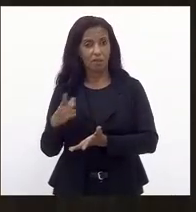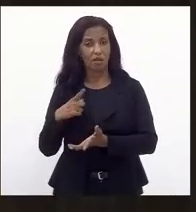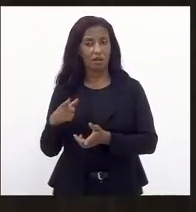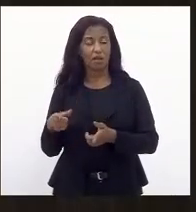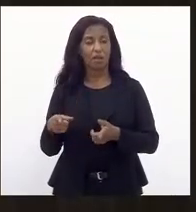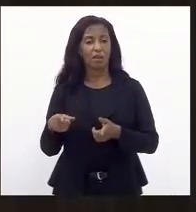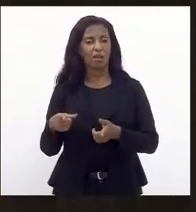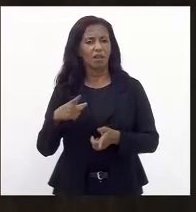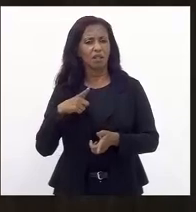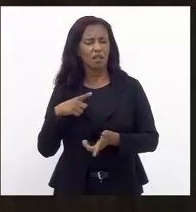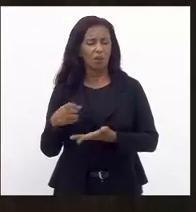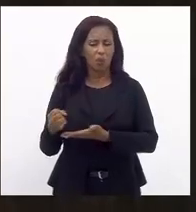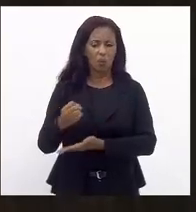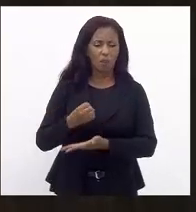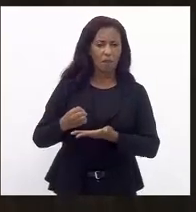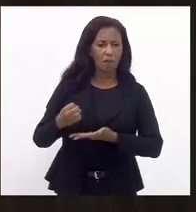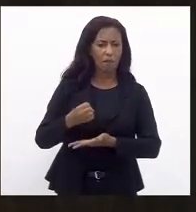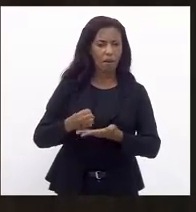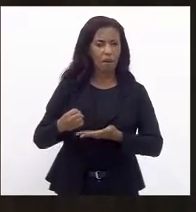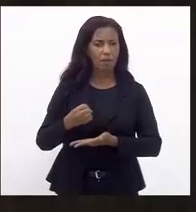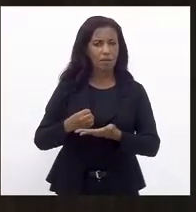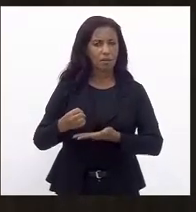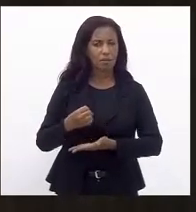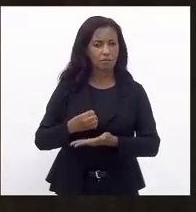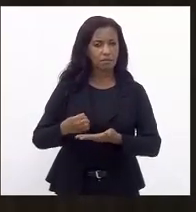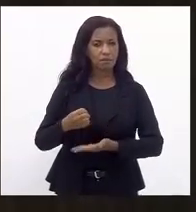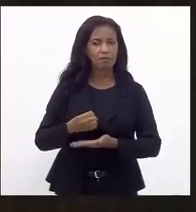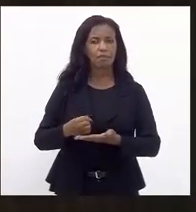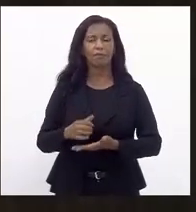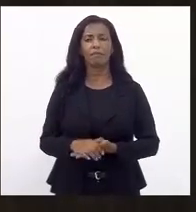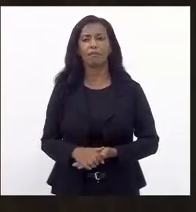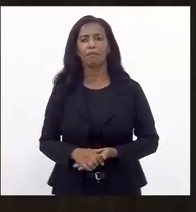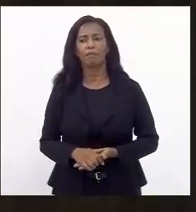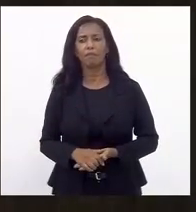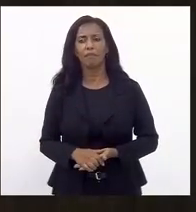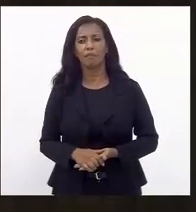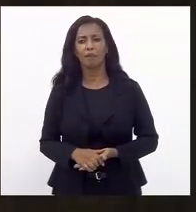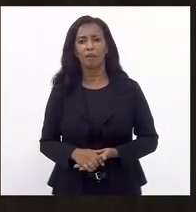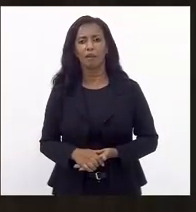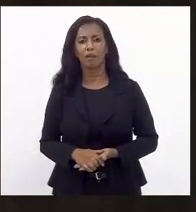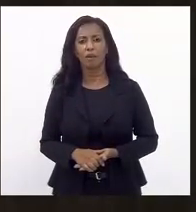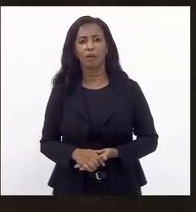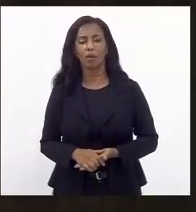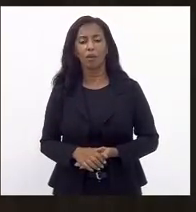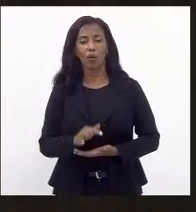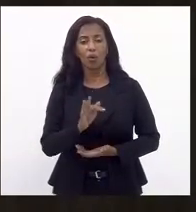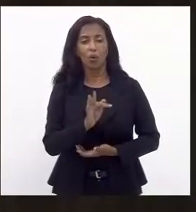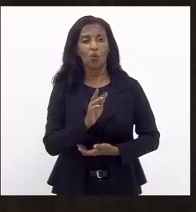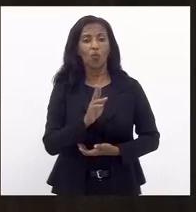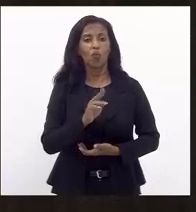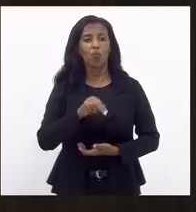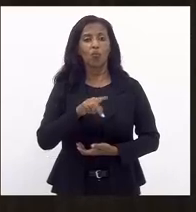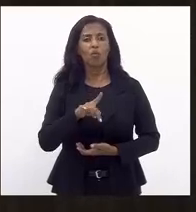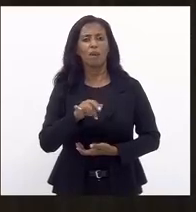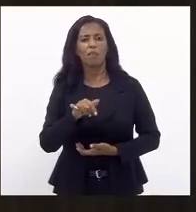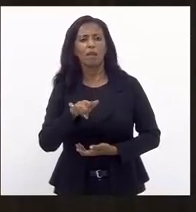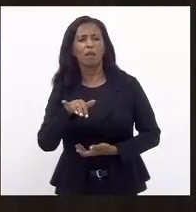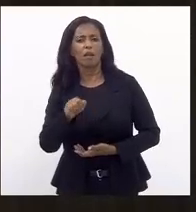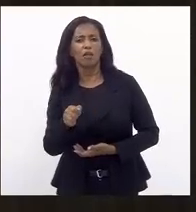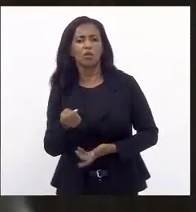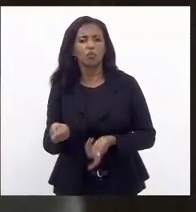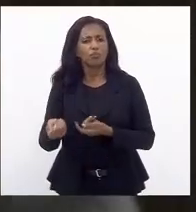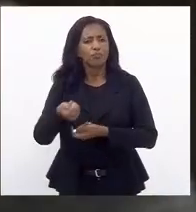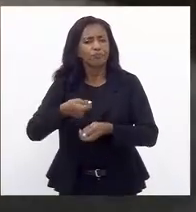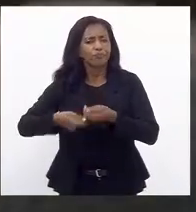tem como fundamento que tem como base exatamente o fundamentalismo de mercado